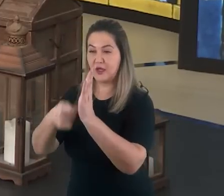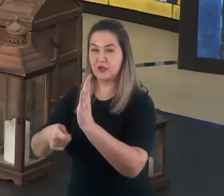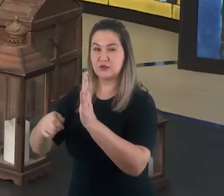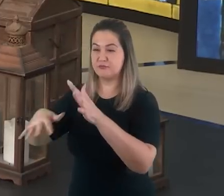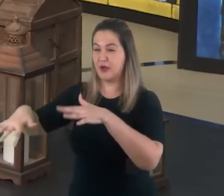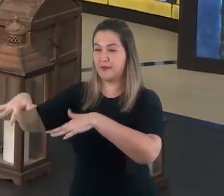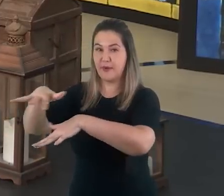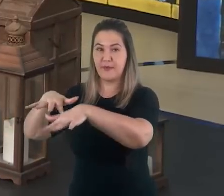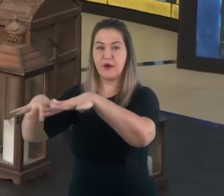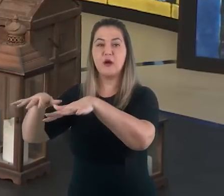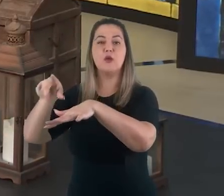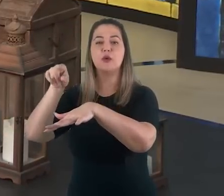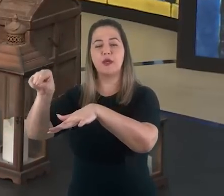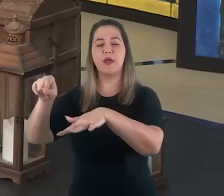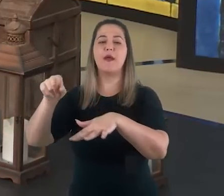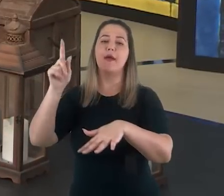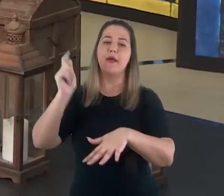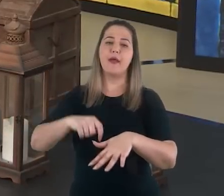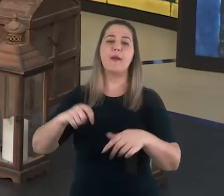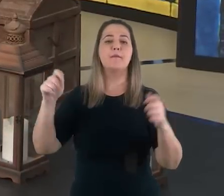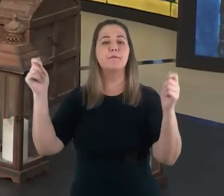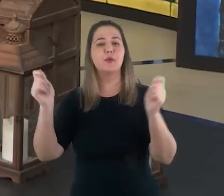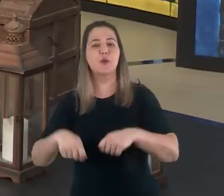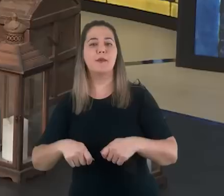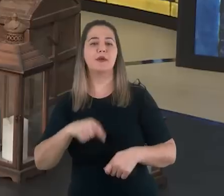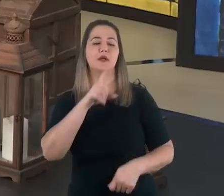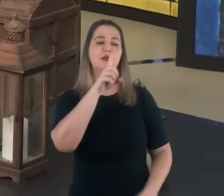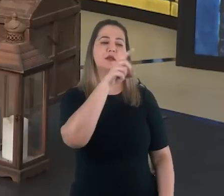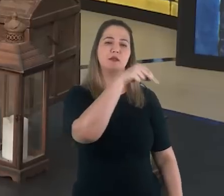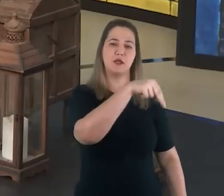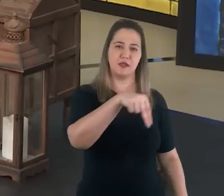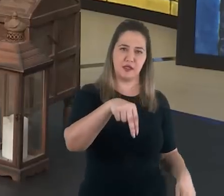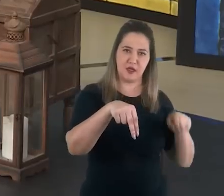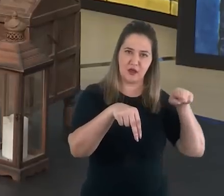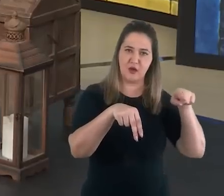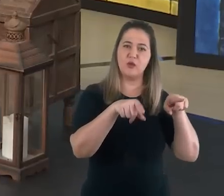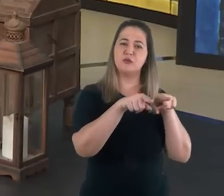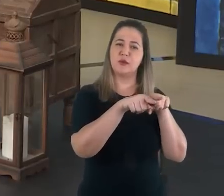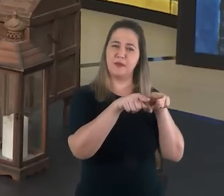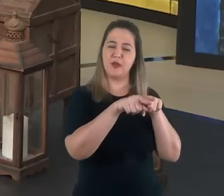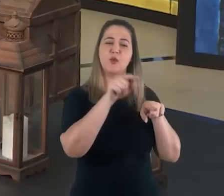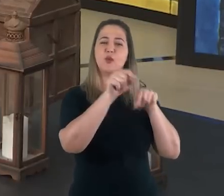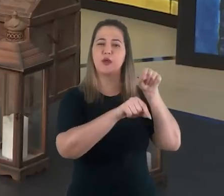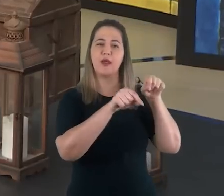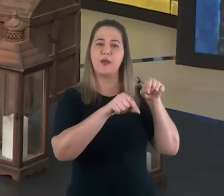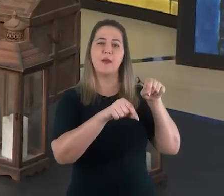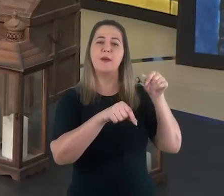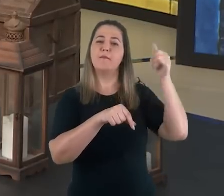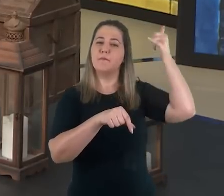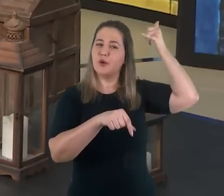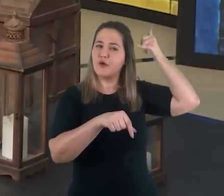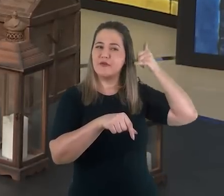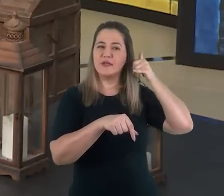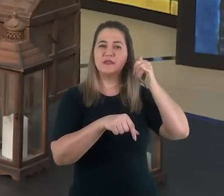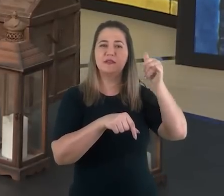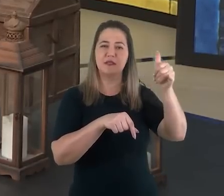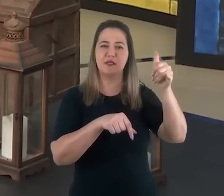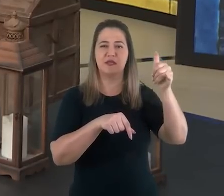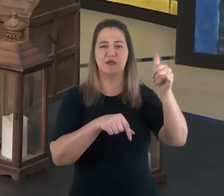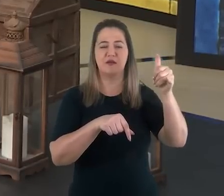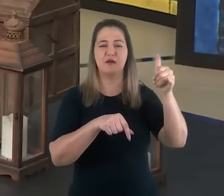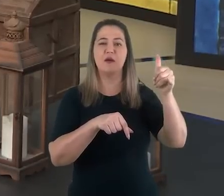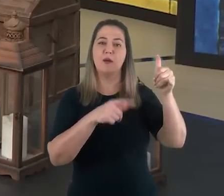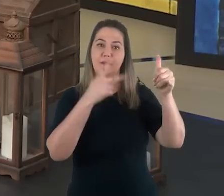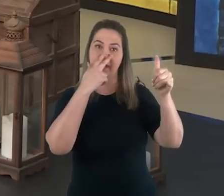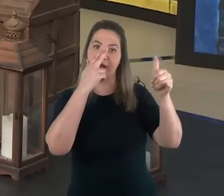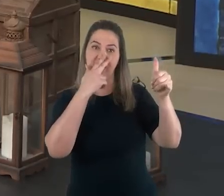a probabilidade de que Daniel também seria uma profecia apenas alegórica em relação ao futuro.